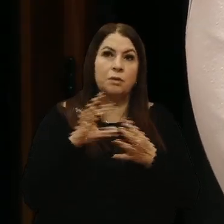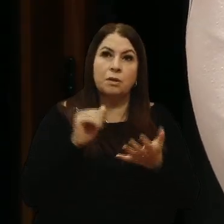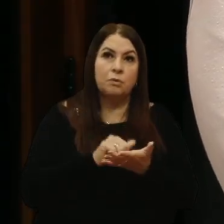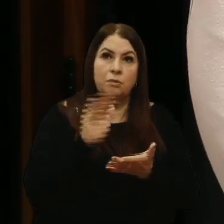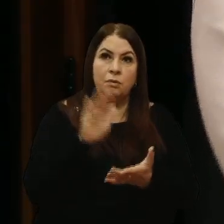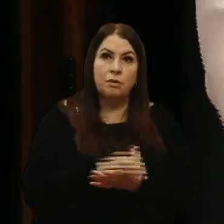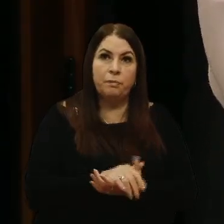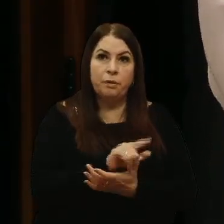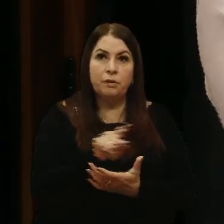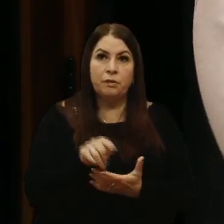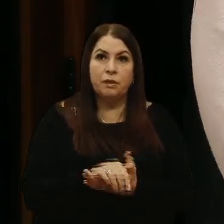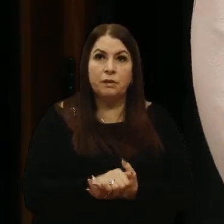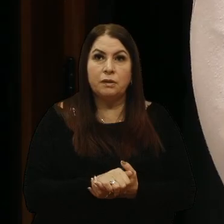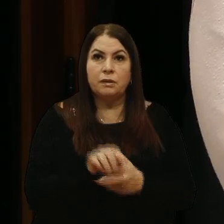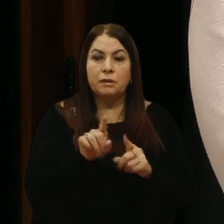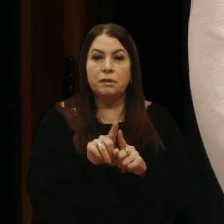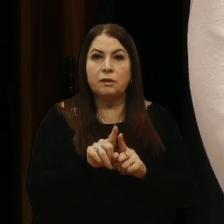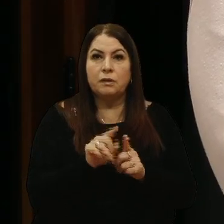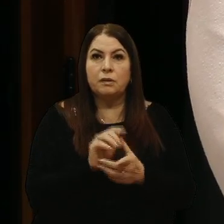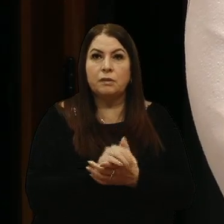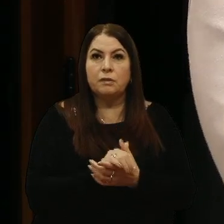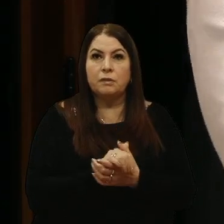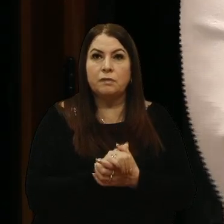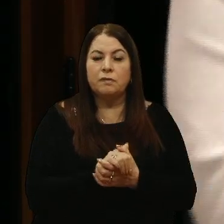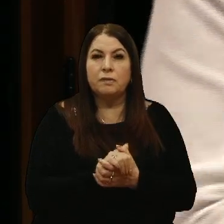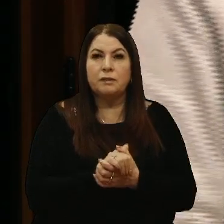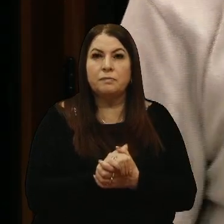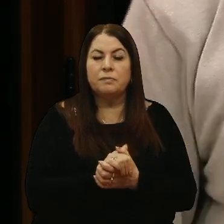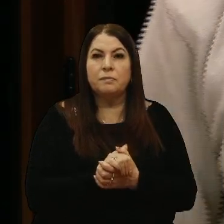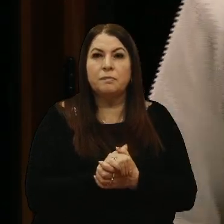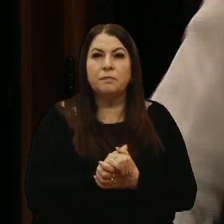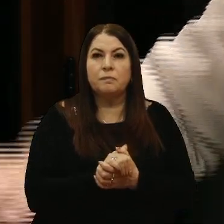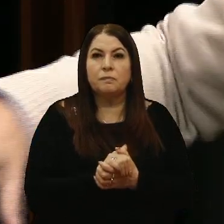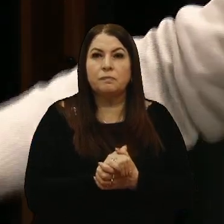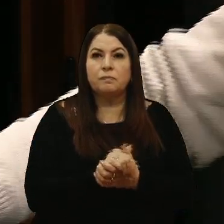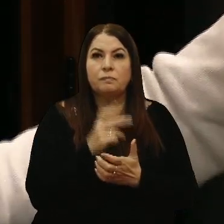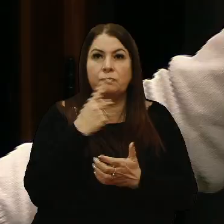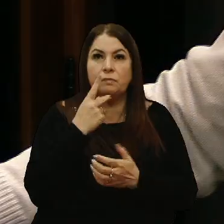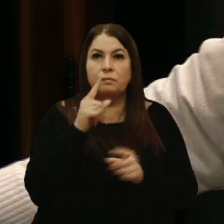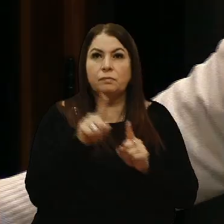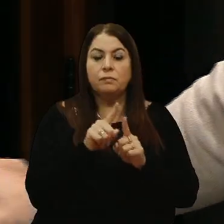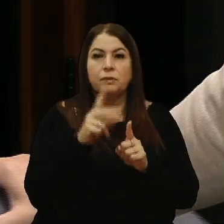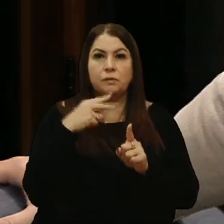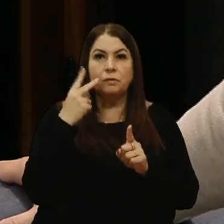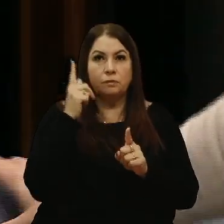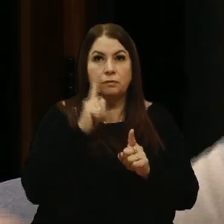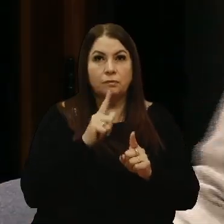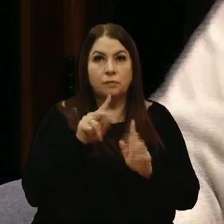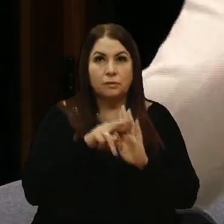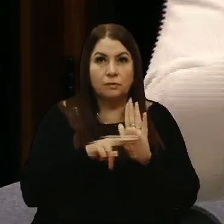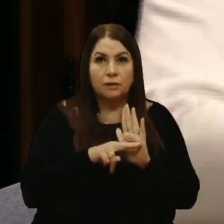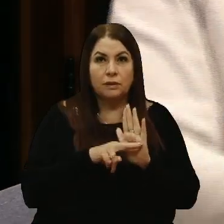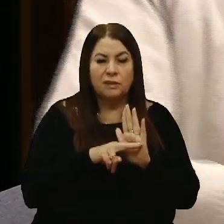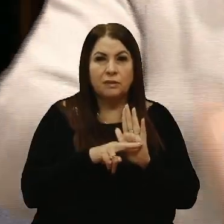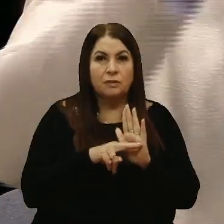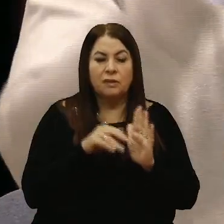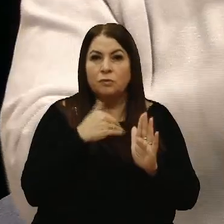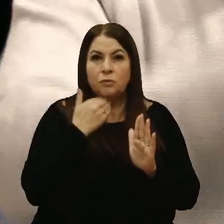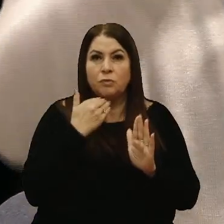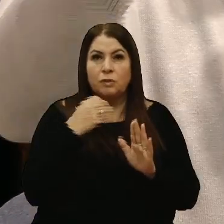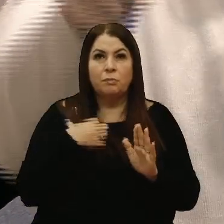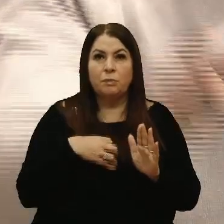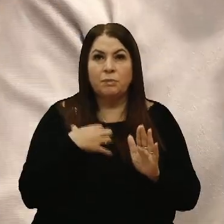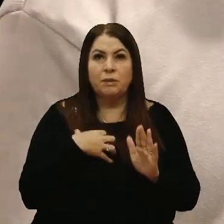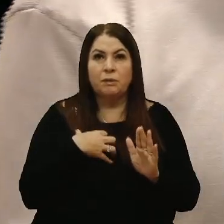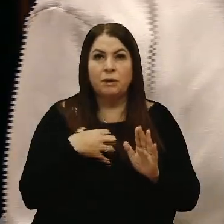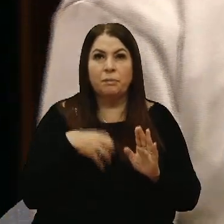parte. Não lhe dei a parte. O seu tempo está garantido e a sua fala também, vereador Lucas. Regimento. O vereador Garbim não tem a